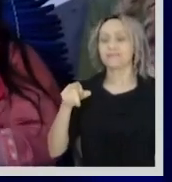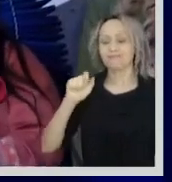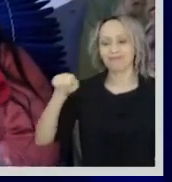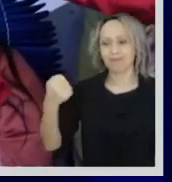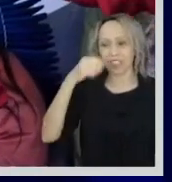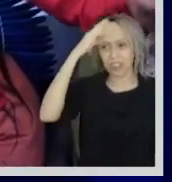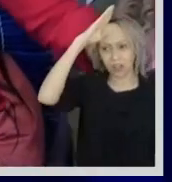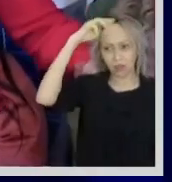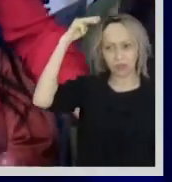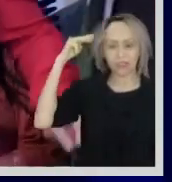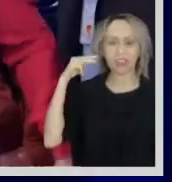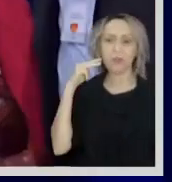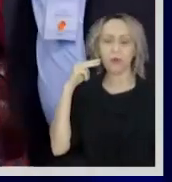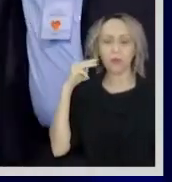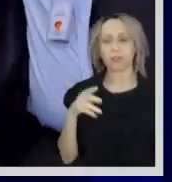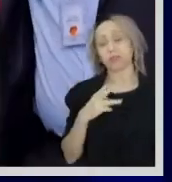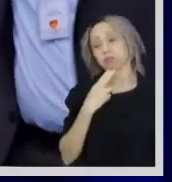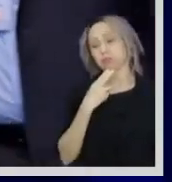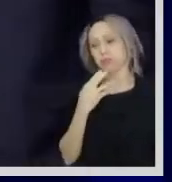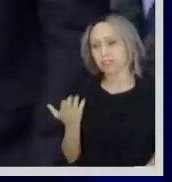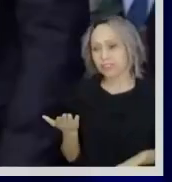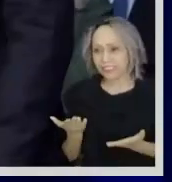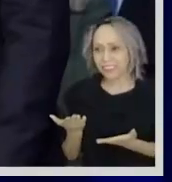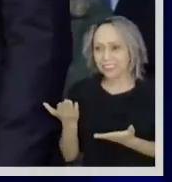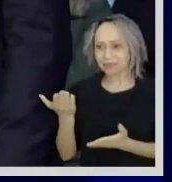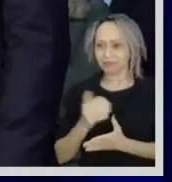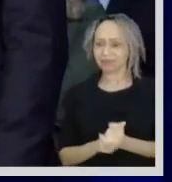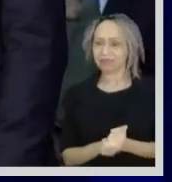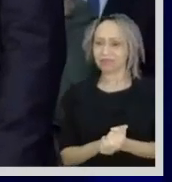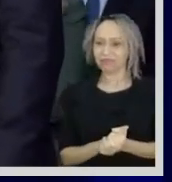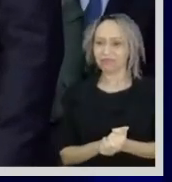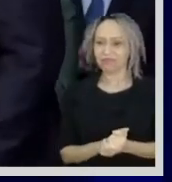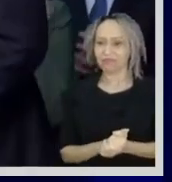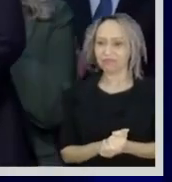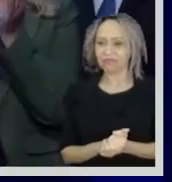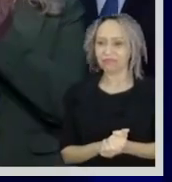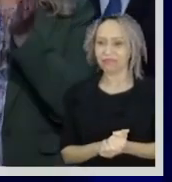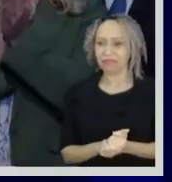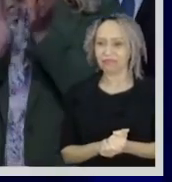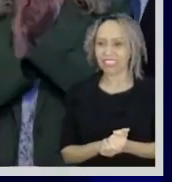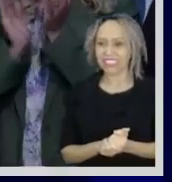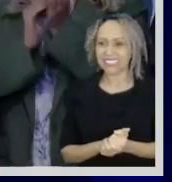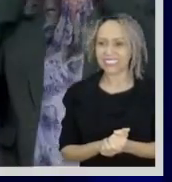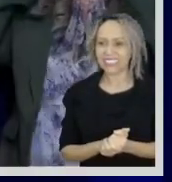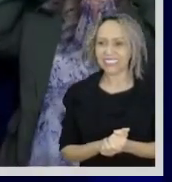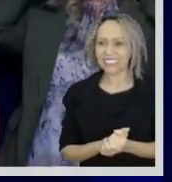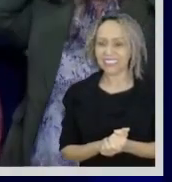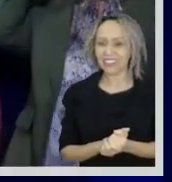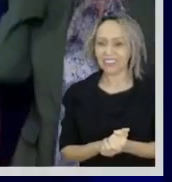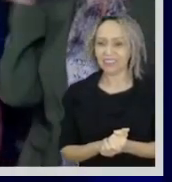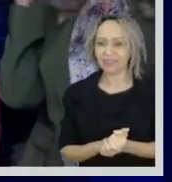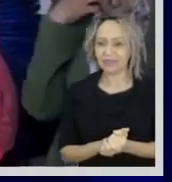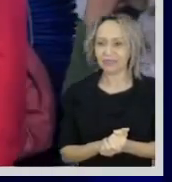de 270 vagas em diretorias executivas e mais de 315 postos em conselhos de administração,